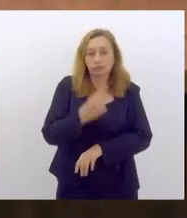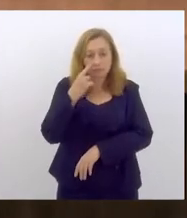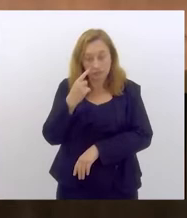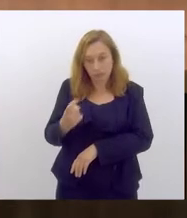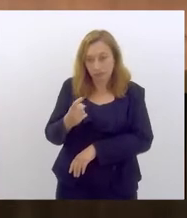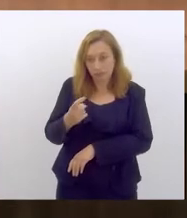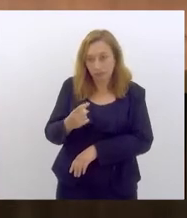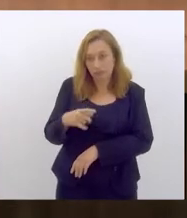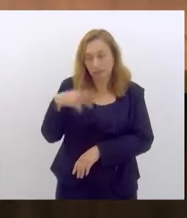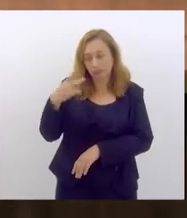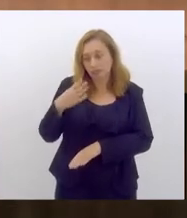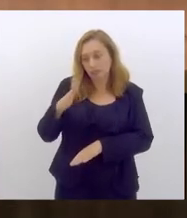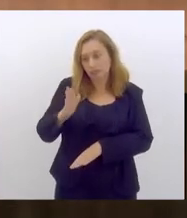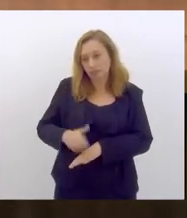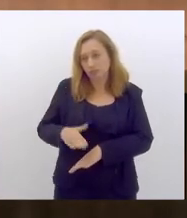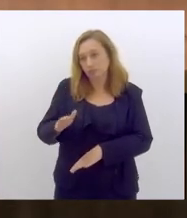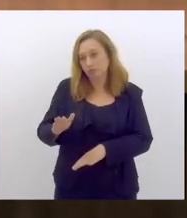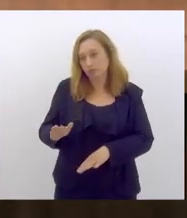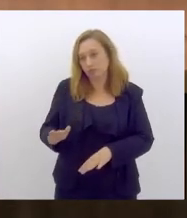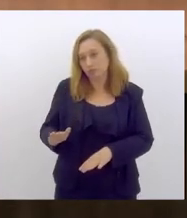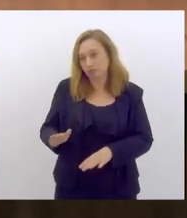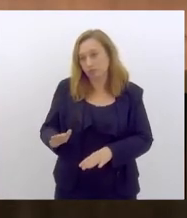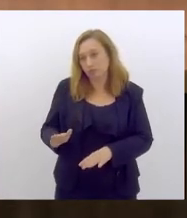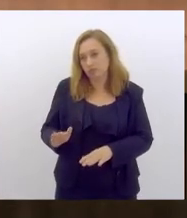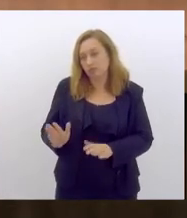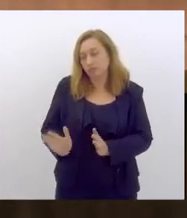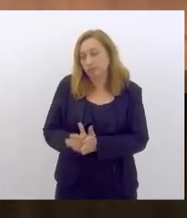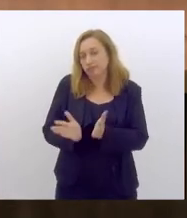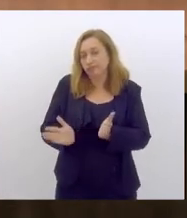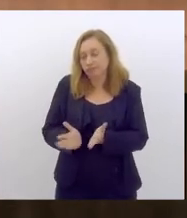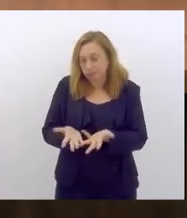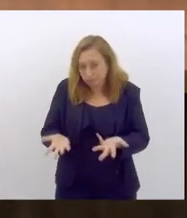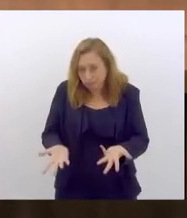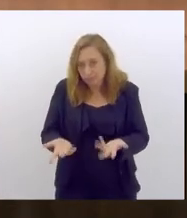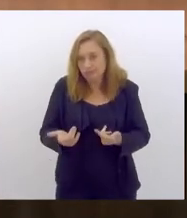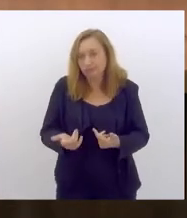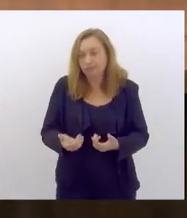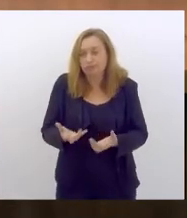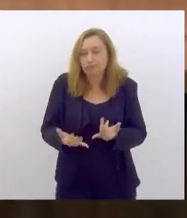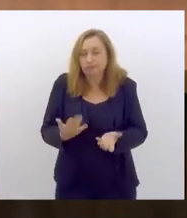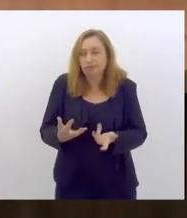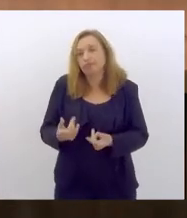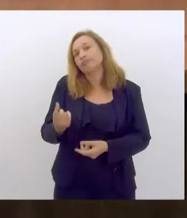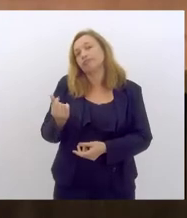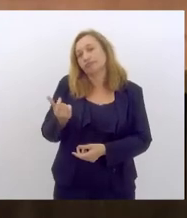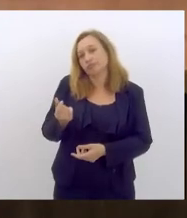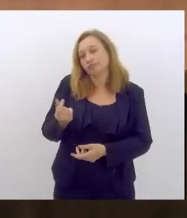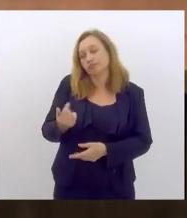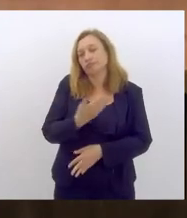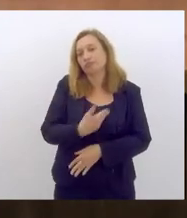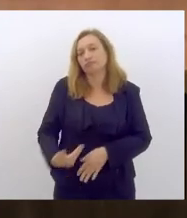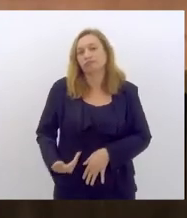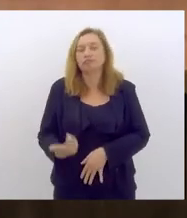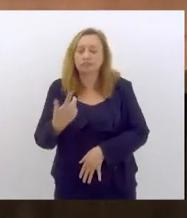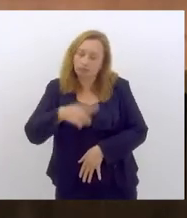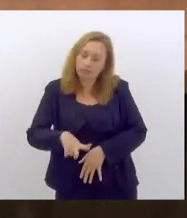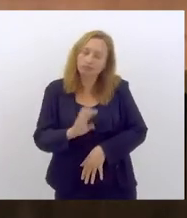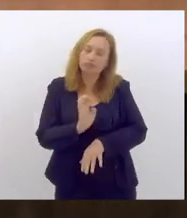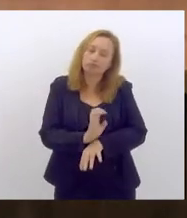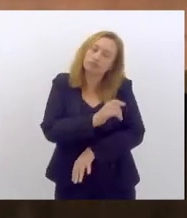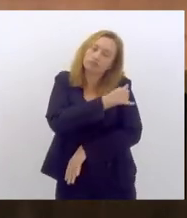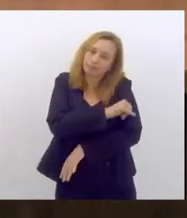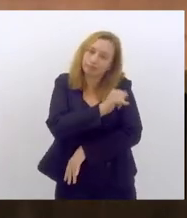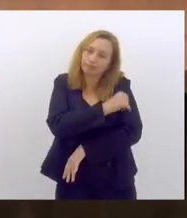vendo é a política mais baixa de cargo fantasma, de queimar dinheiro público. Mais uma vez, o Estado do Rio de